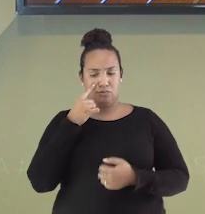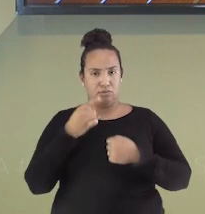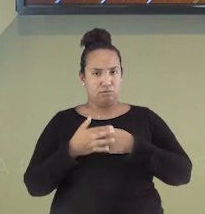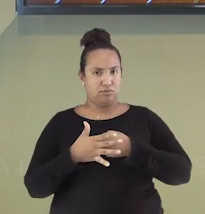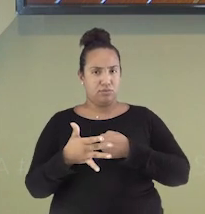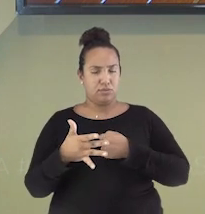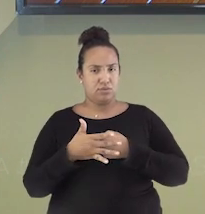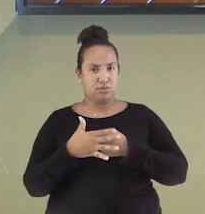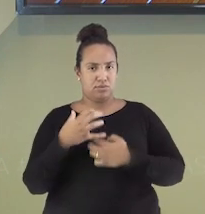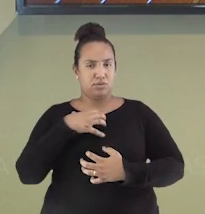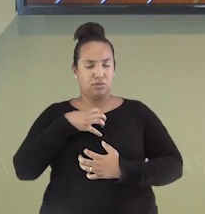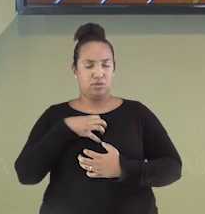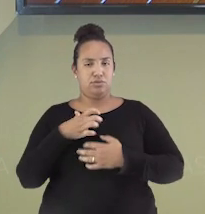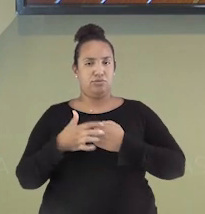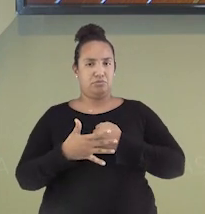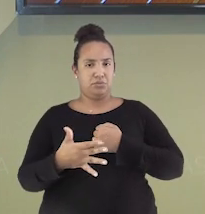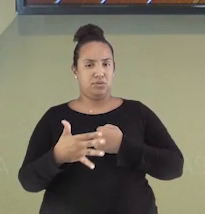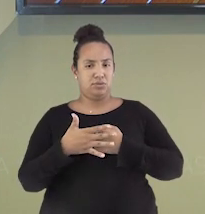olha só que que eu tô achando